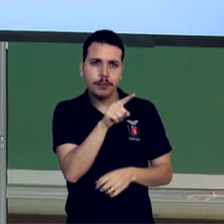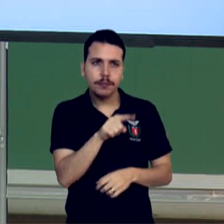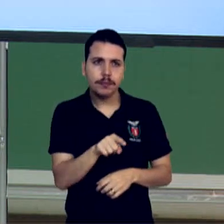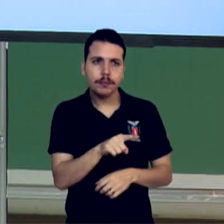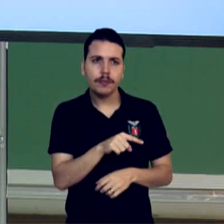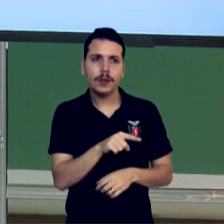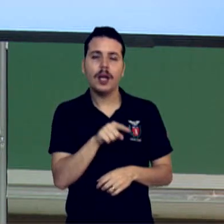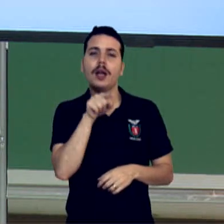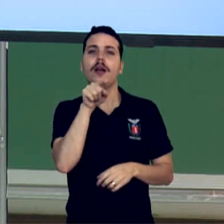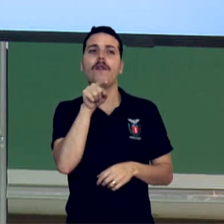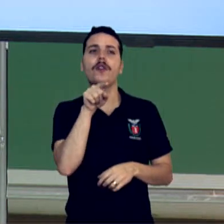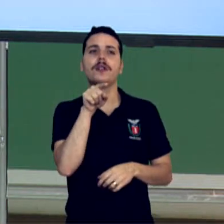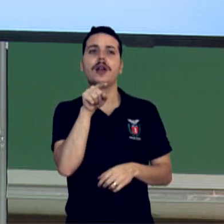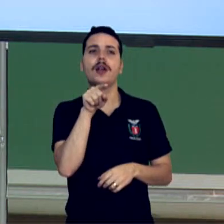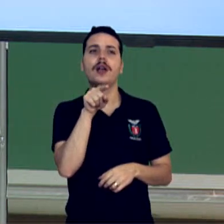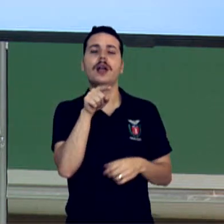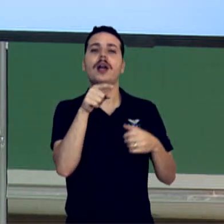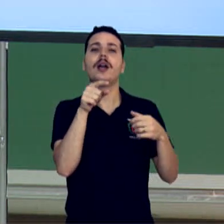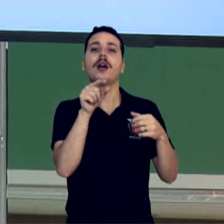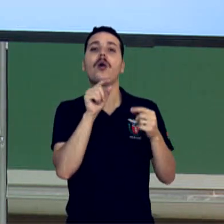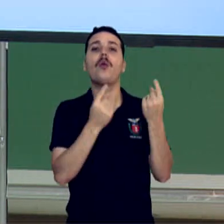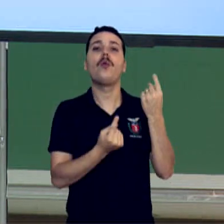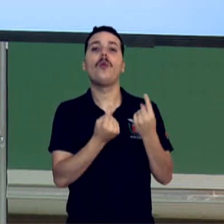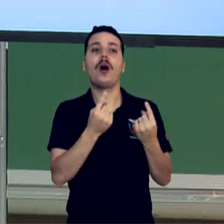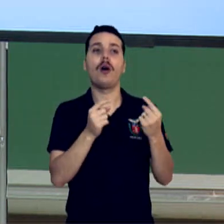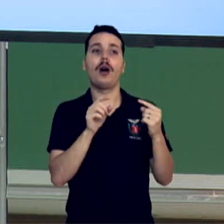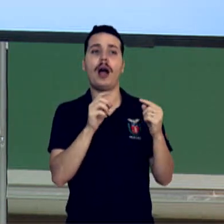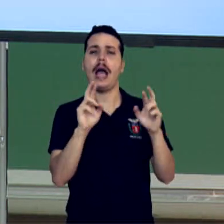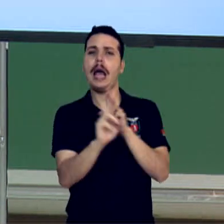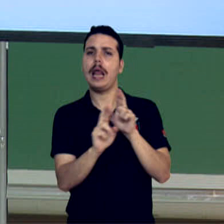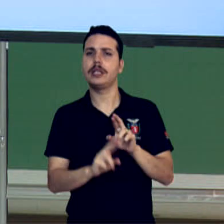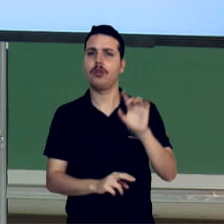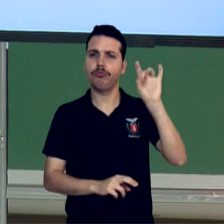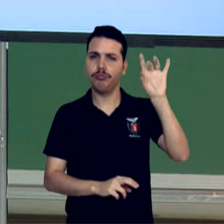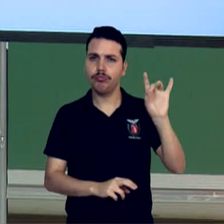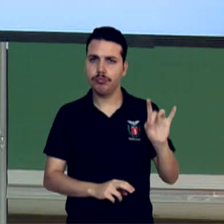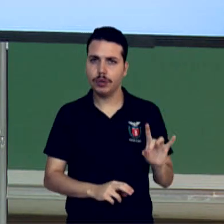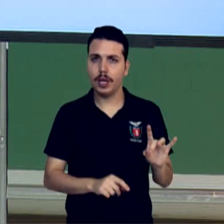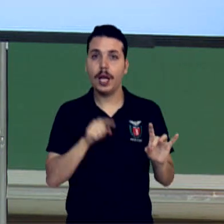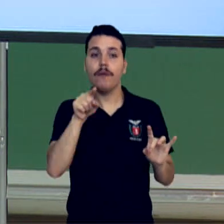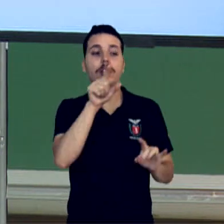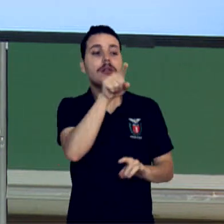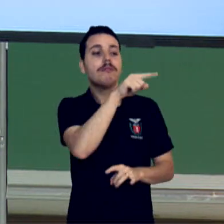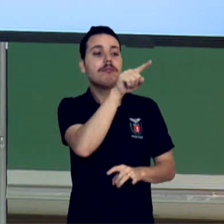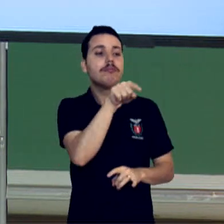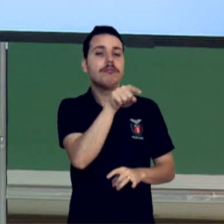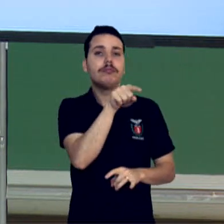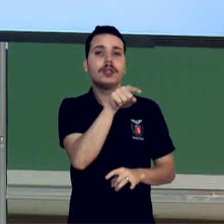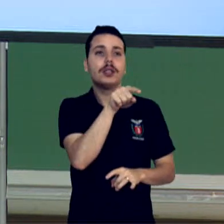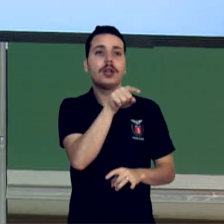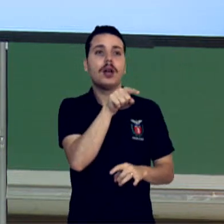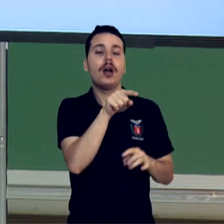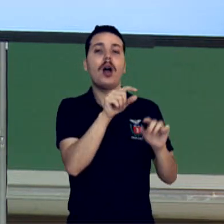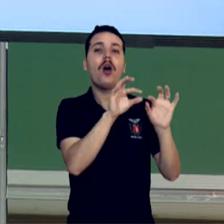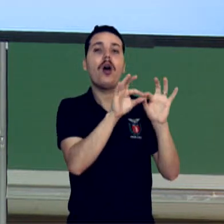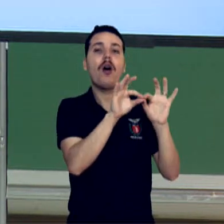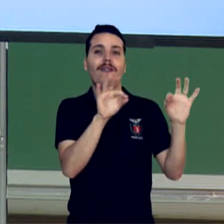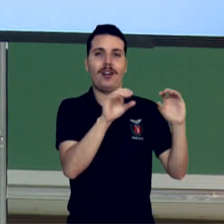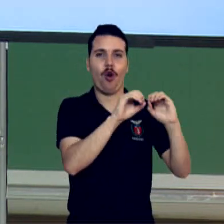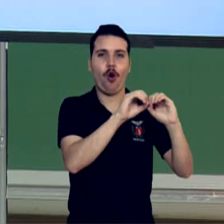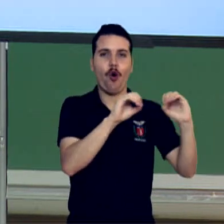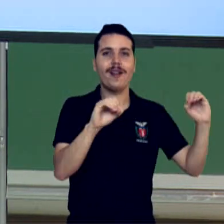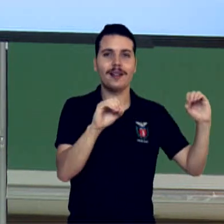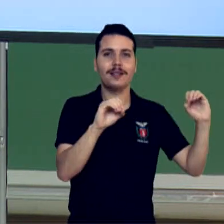diga quais são as relações de todas elas, tá? E você vai assinalar a alternativa de uma oração